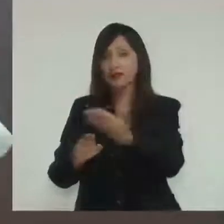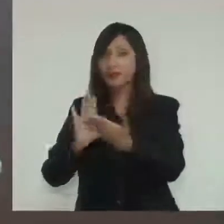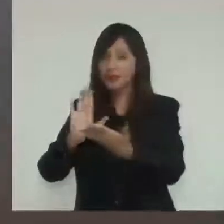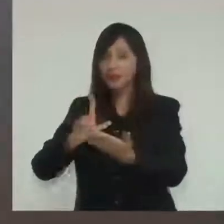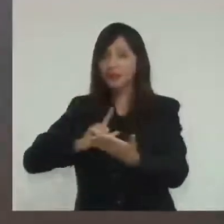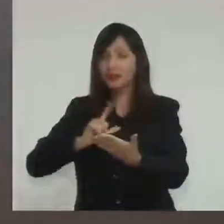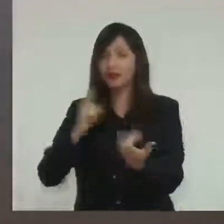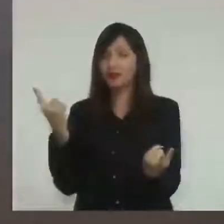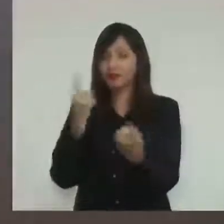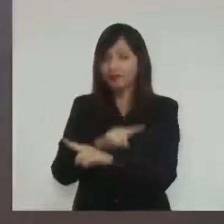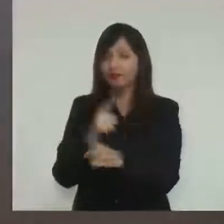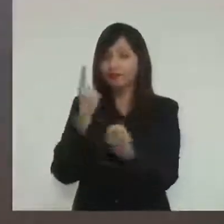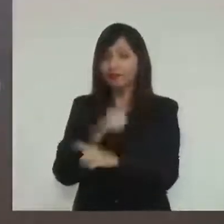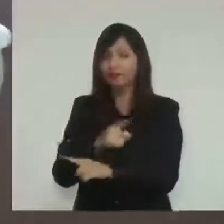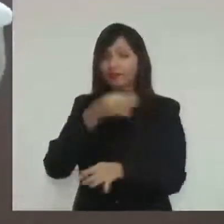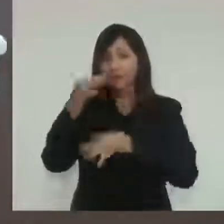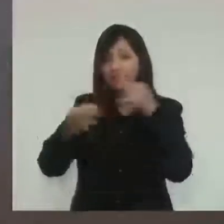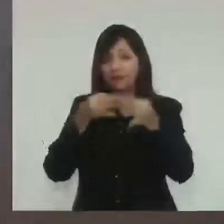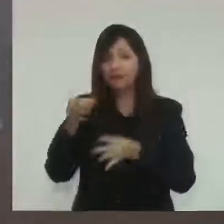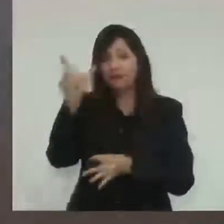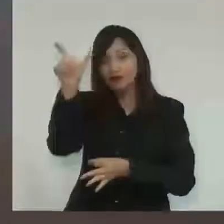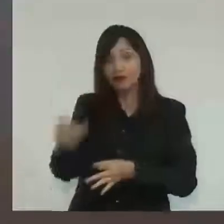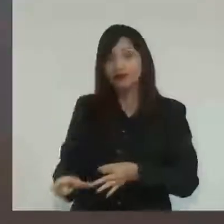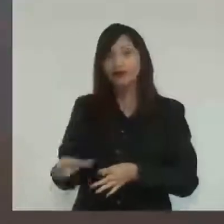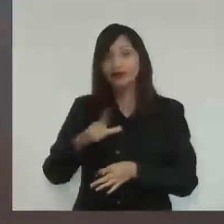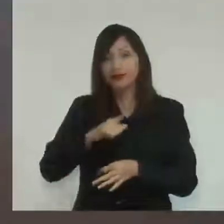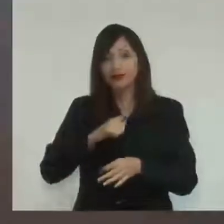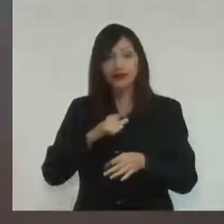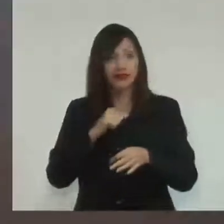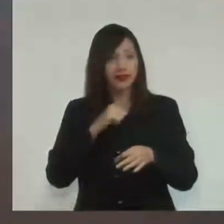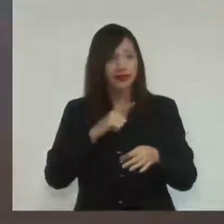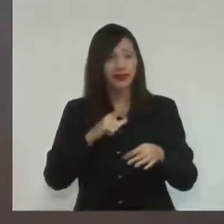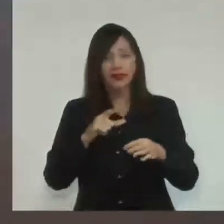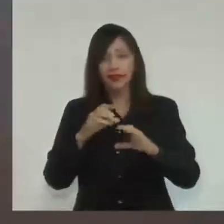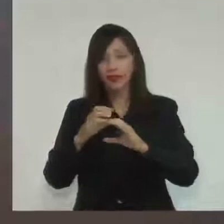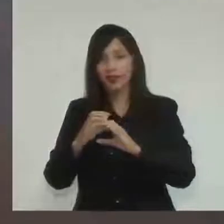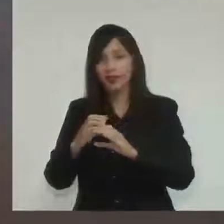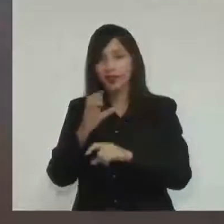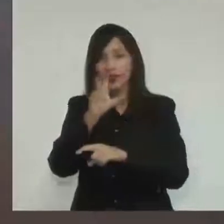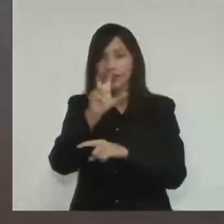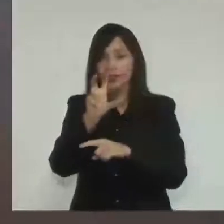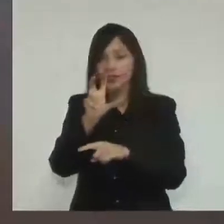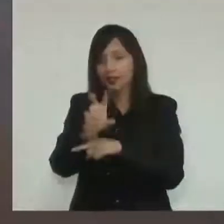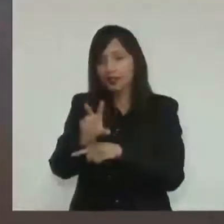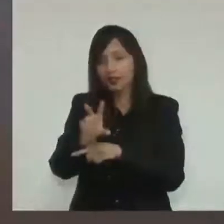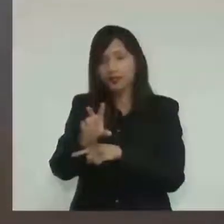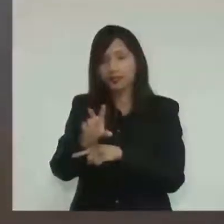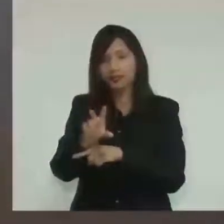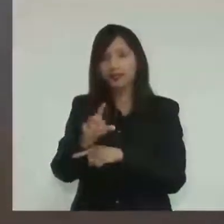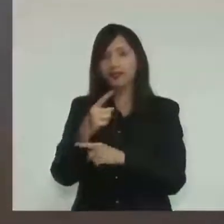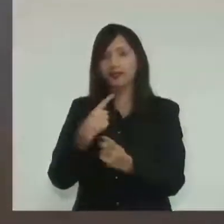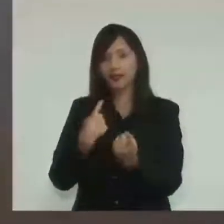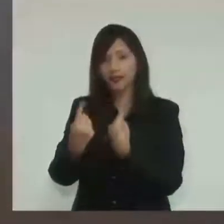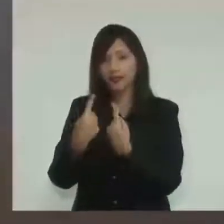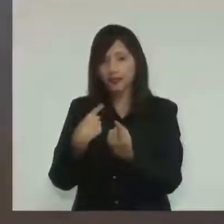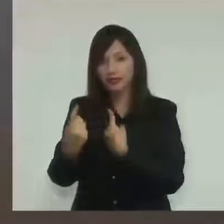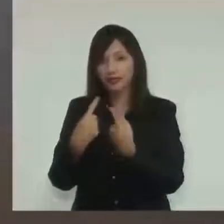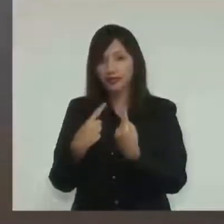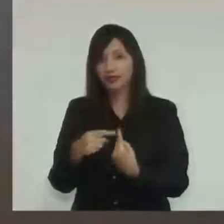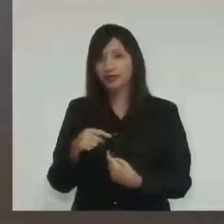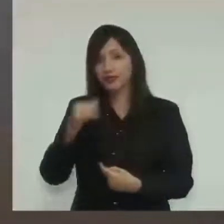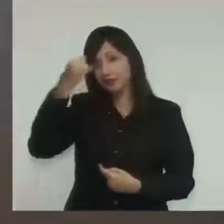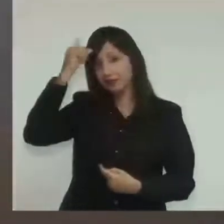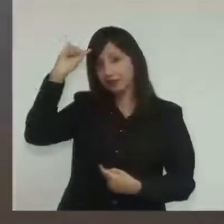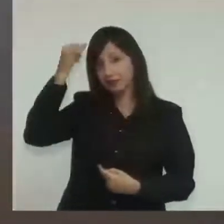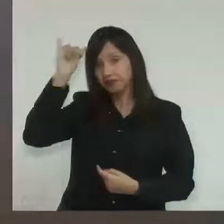que as contradições da prefeitura em relação aos radares da Estrada da Boiada. A prefeitura fala que tem um termo de